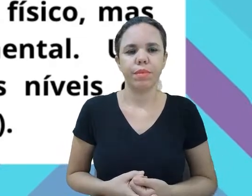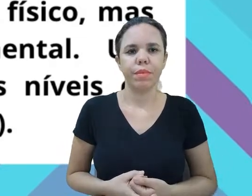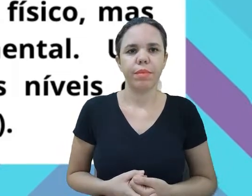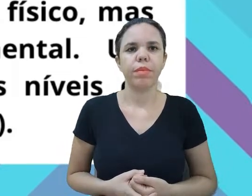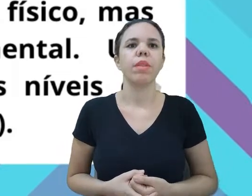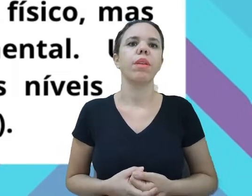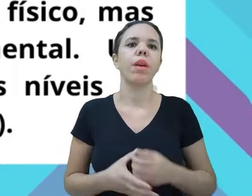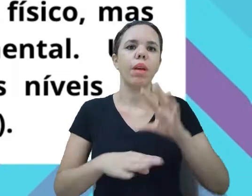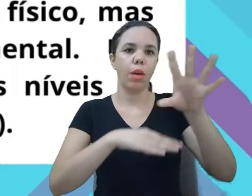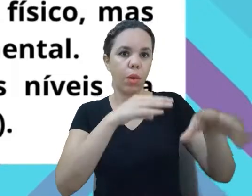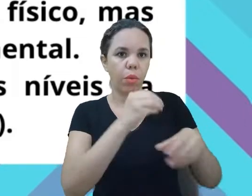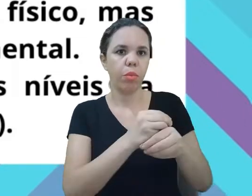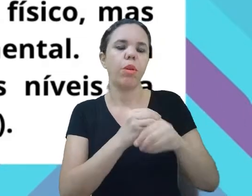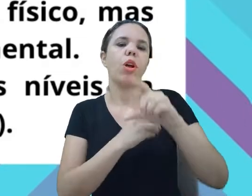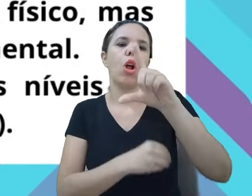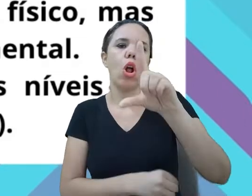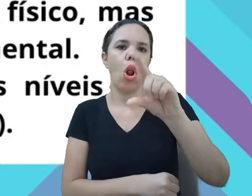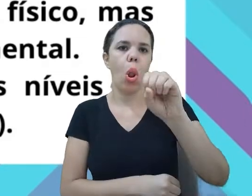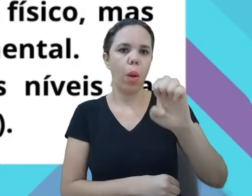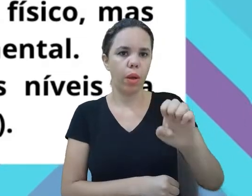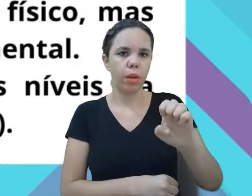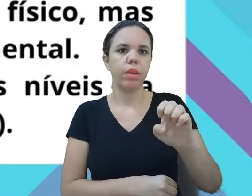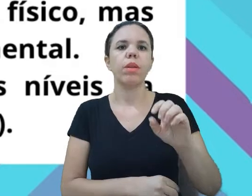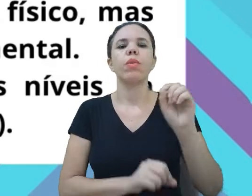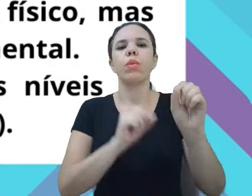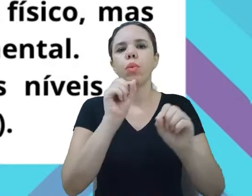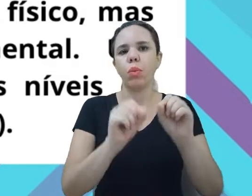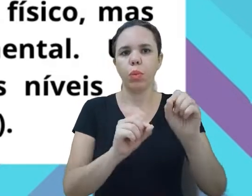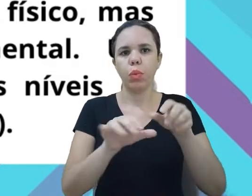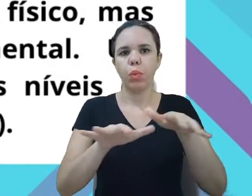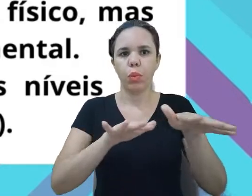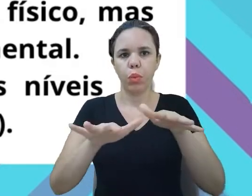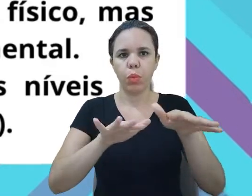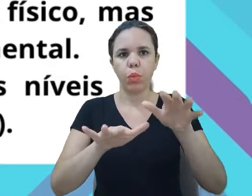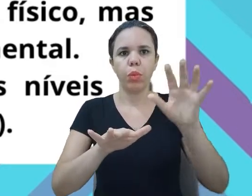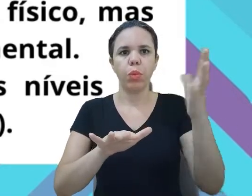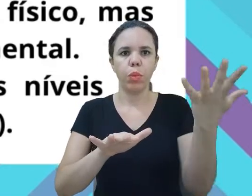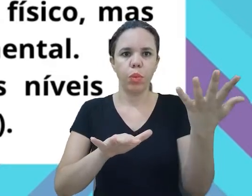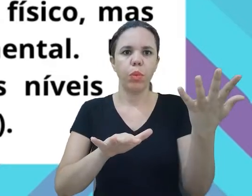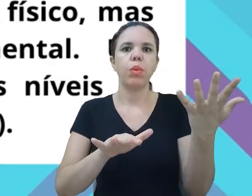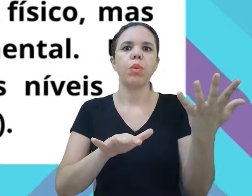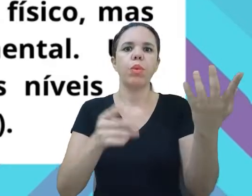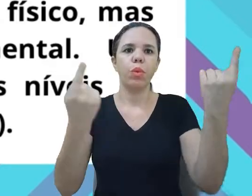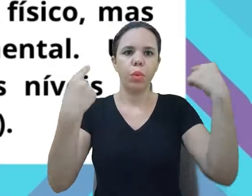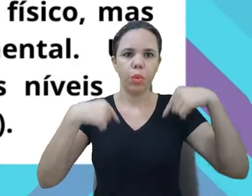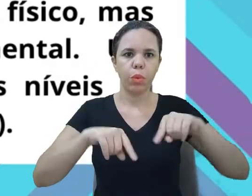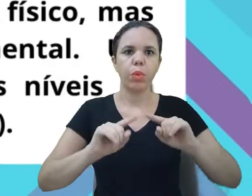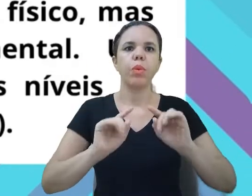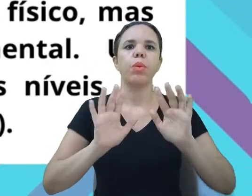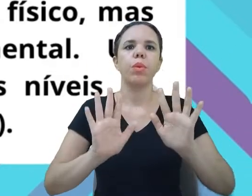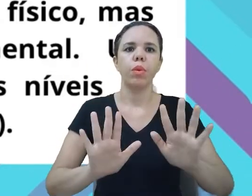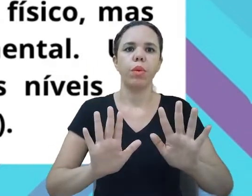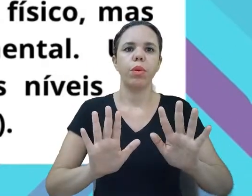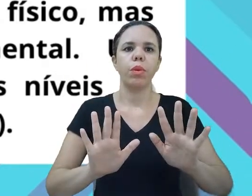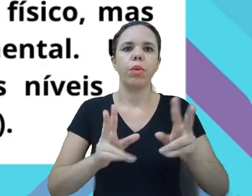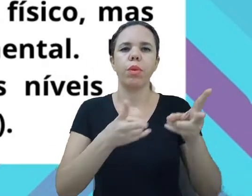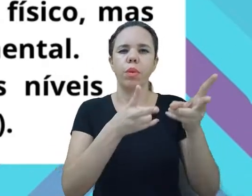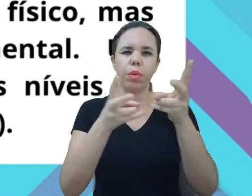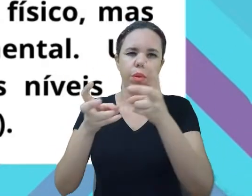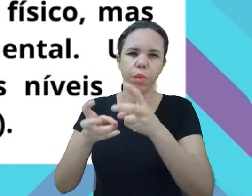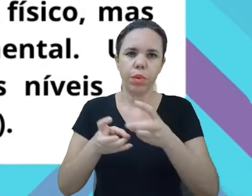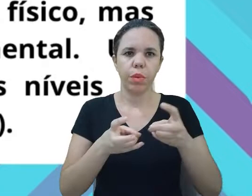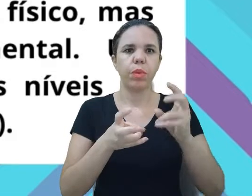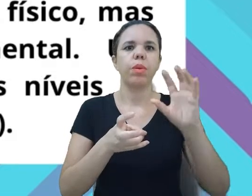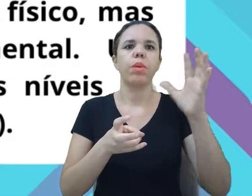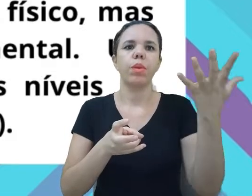E aí, Lowen complementa falando o seguinte, que o movimento acontece no nível físico, mas